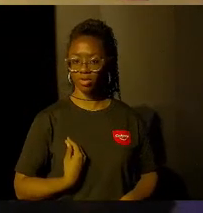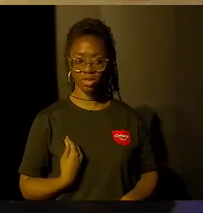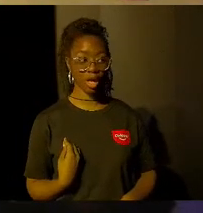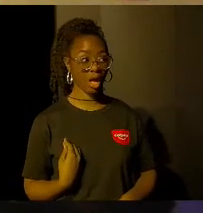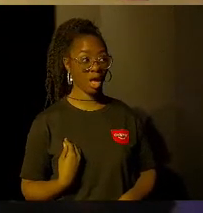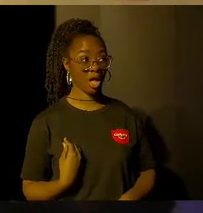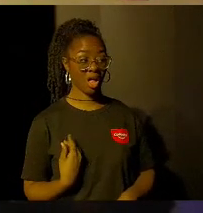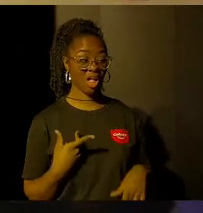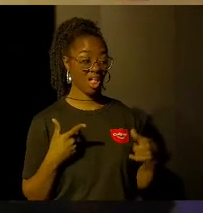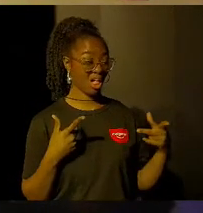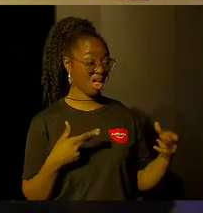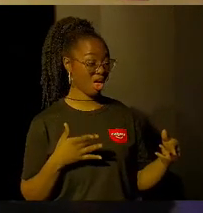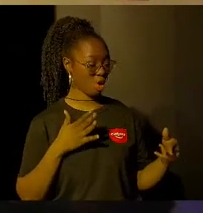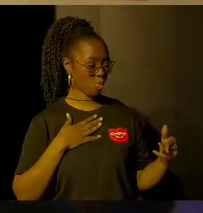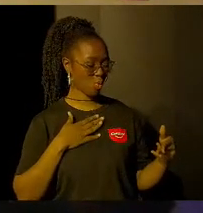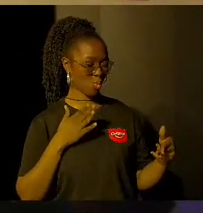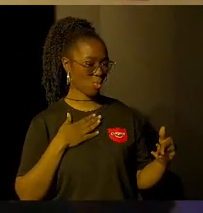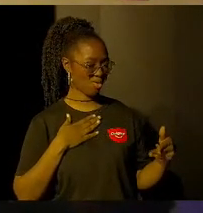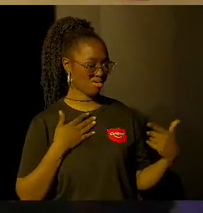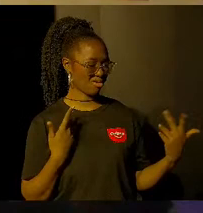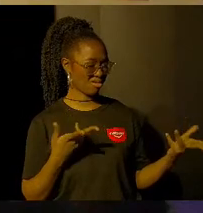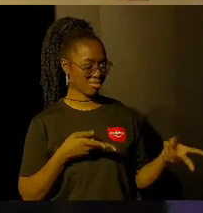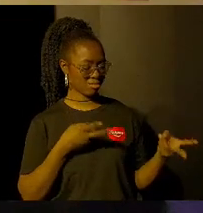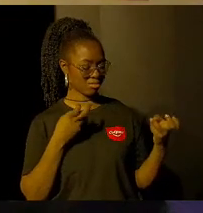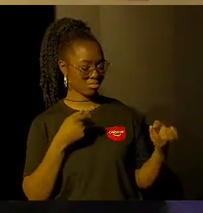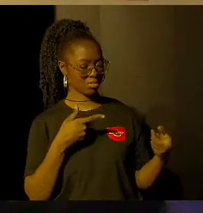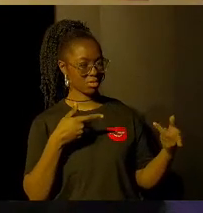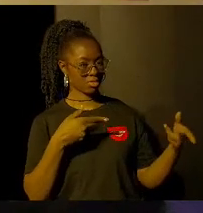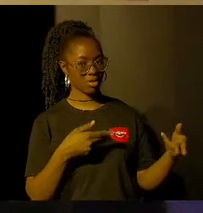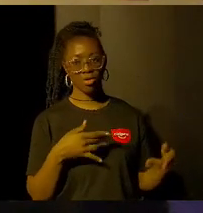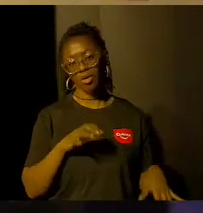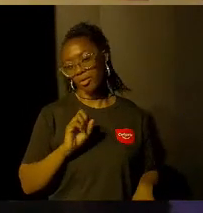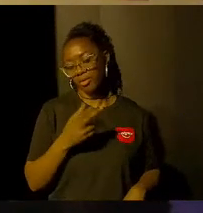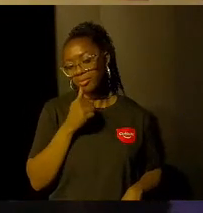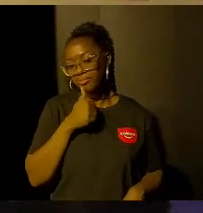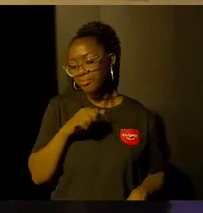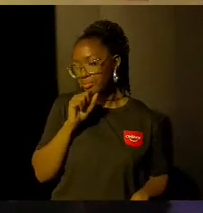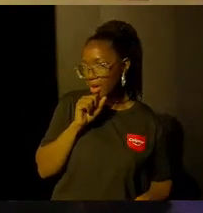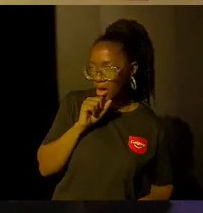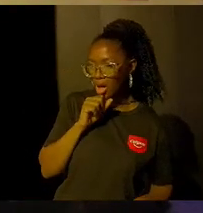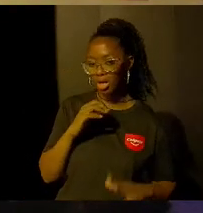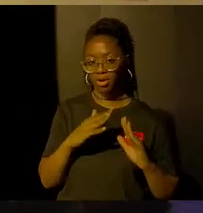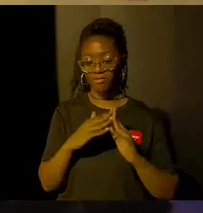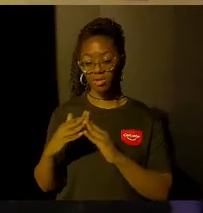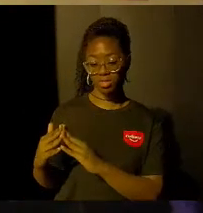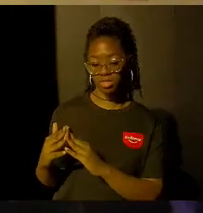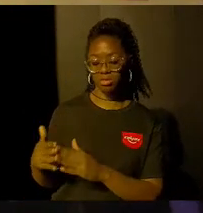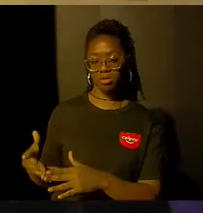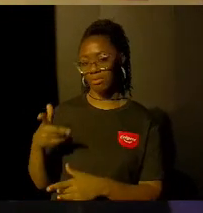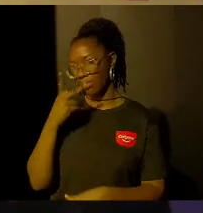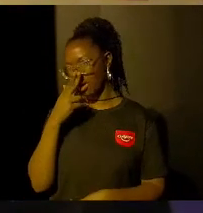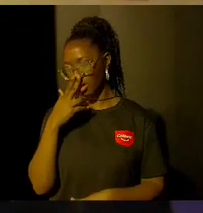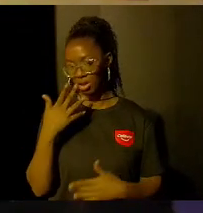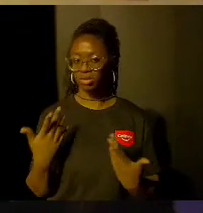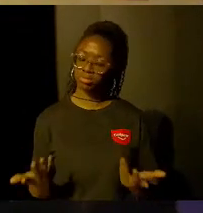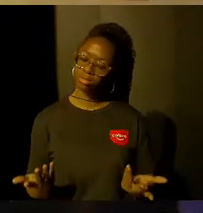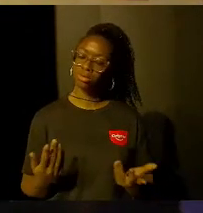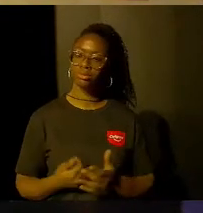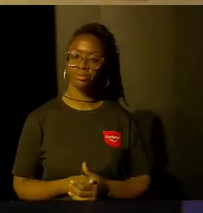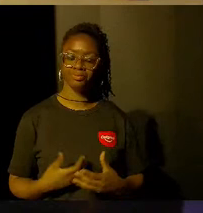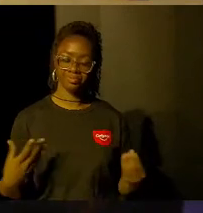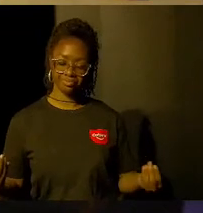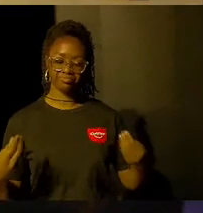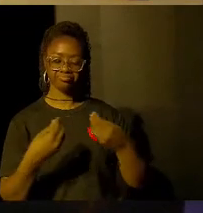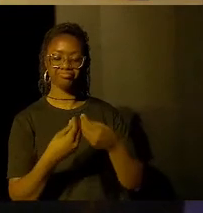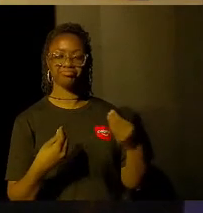muito parecido comigo ou aconteceu muito parecido com a minha mãe ou a história da minha vizinha muito parecida e a gente vai se